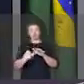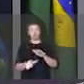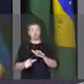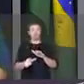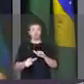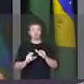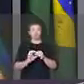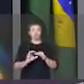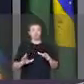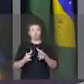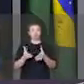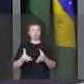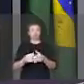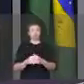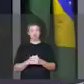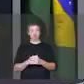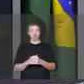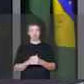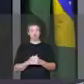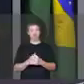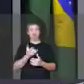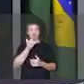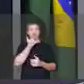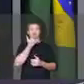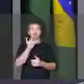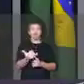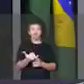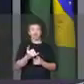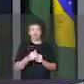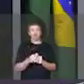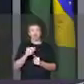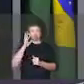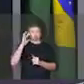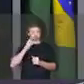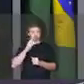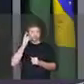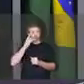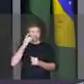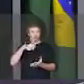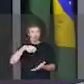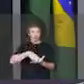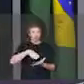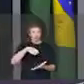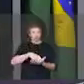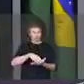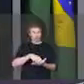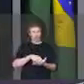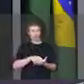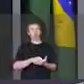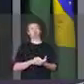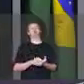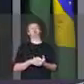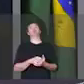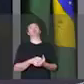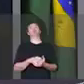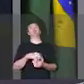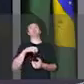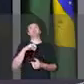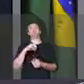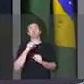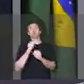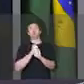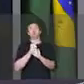ao Daniel Silveira. Imaginem, senhores, um deputado condenado a uma pena de quase